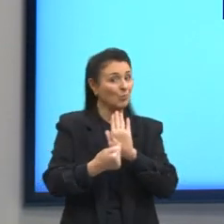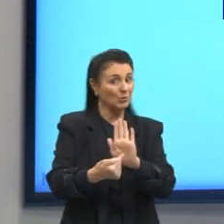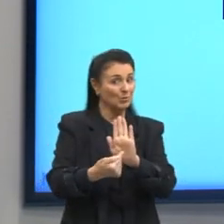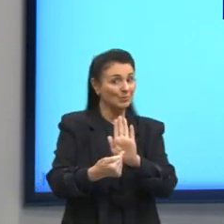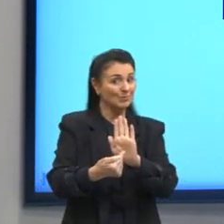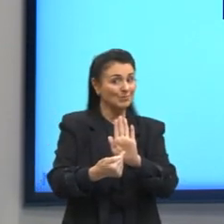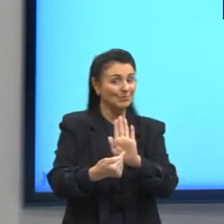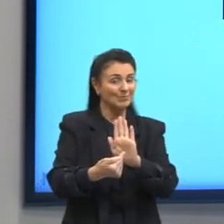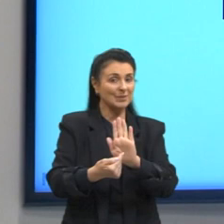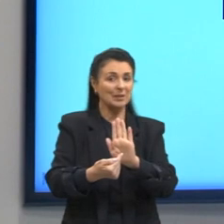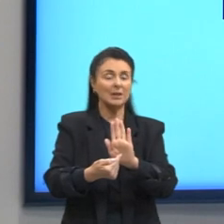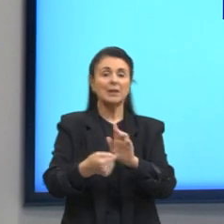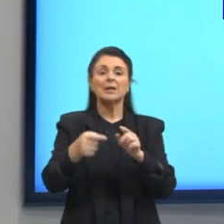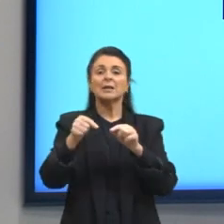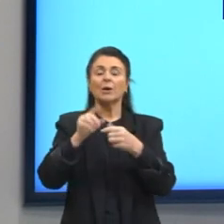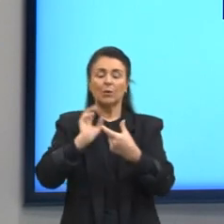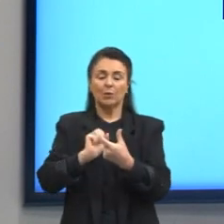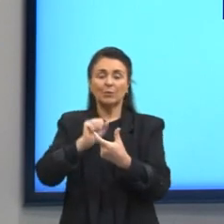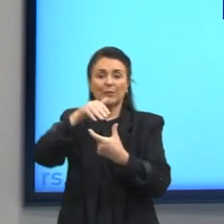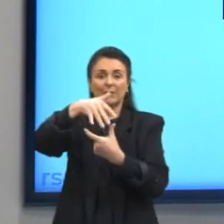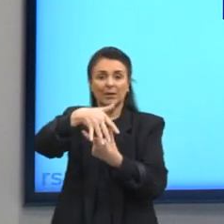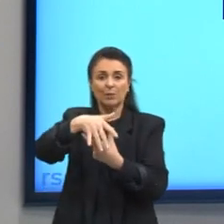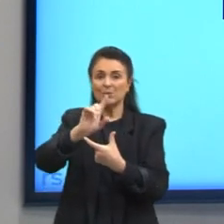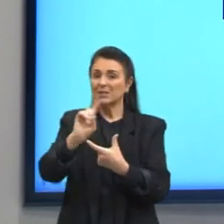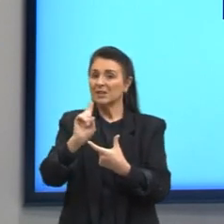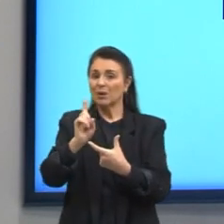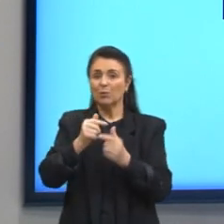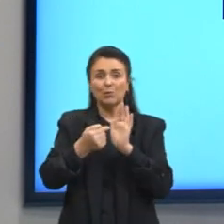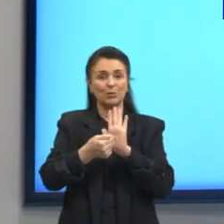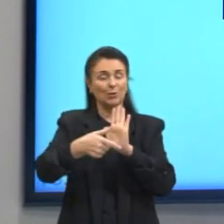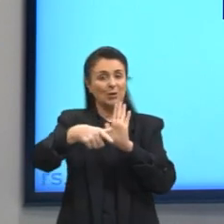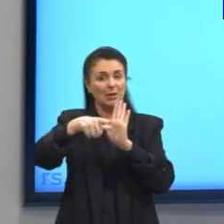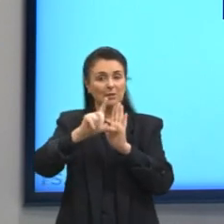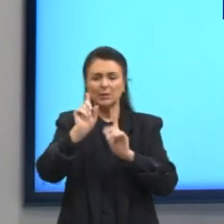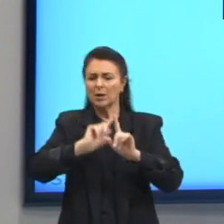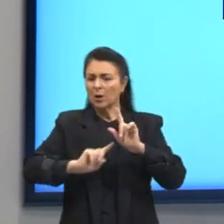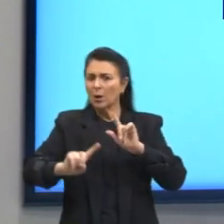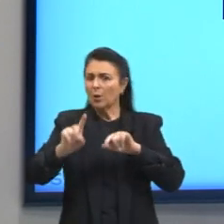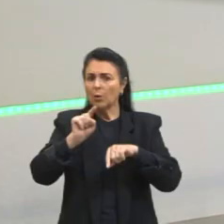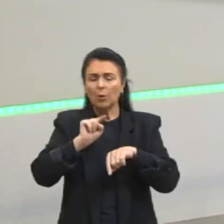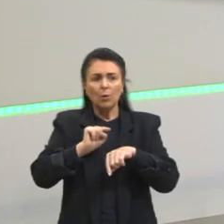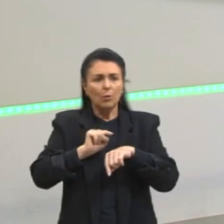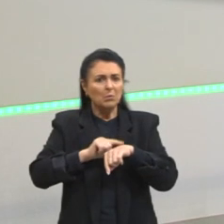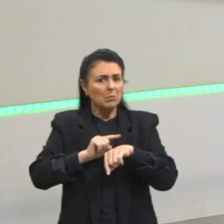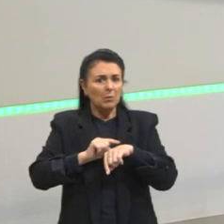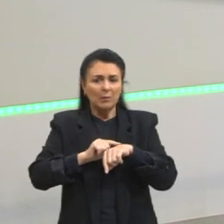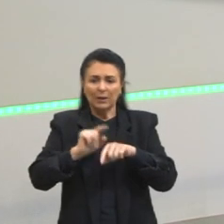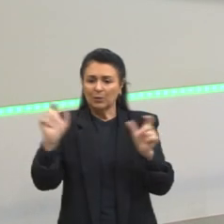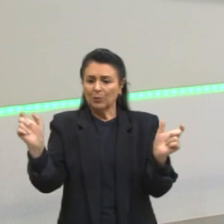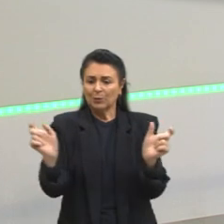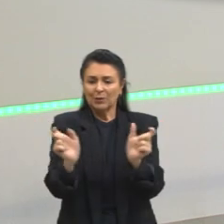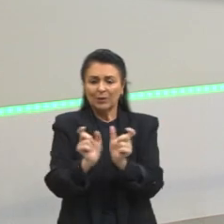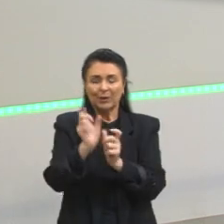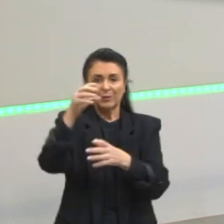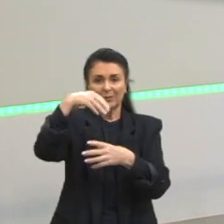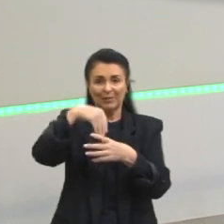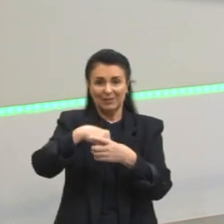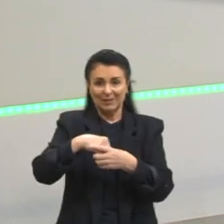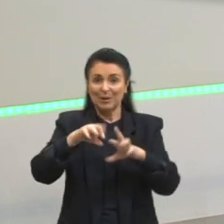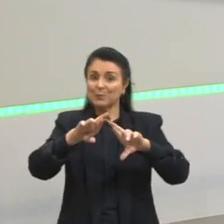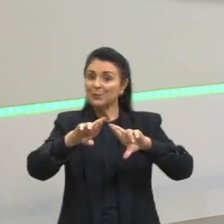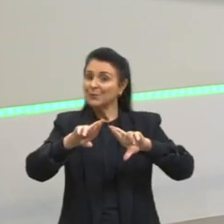vai falar sobre saúde são de termos que já foram citados Em algum momento da sentença Essa é a diferença entre